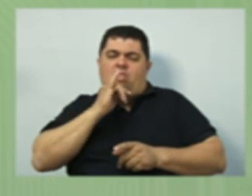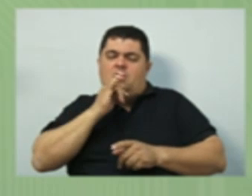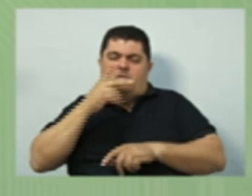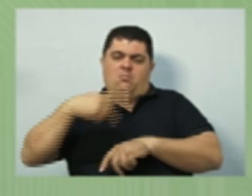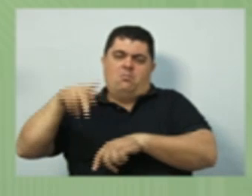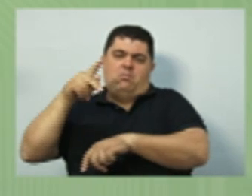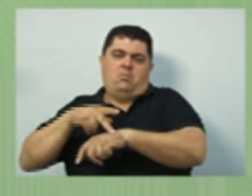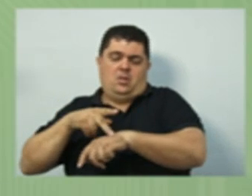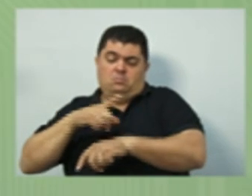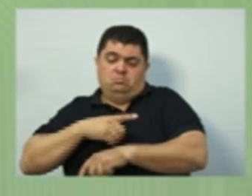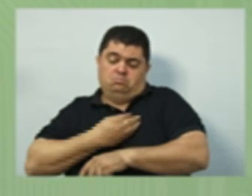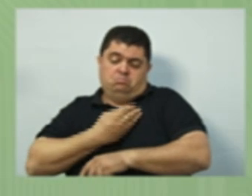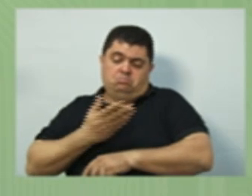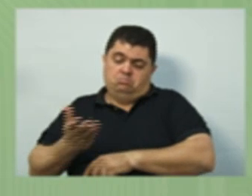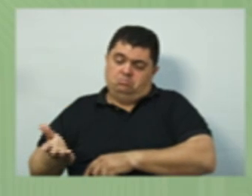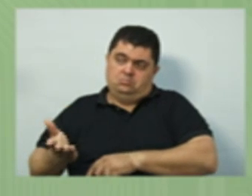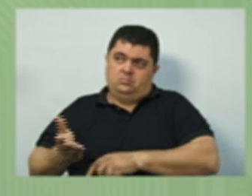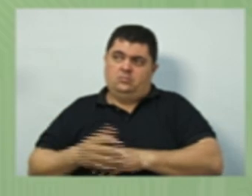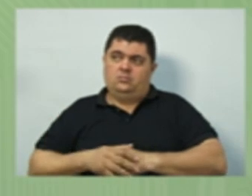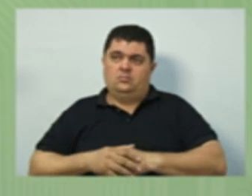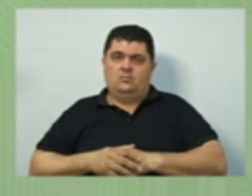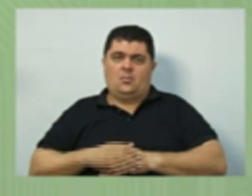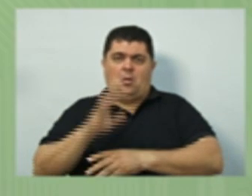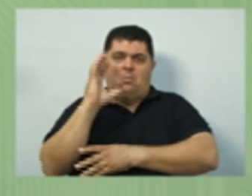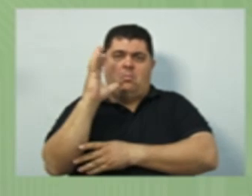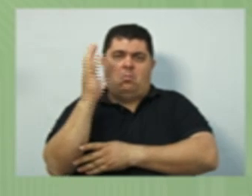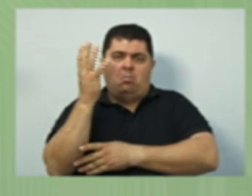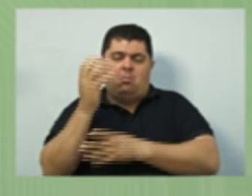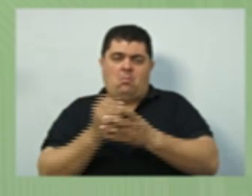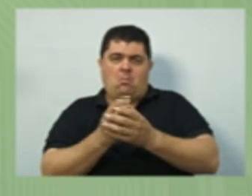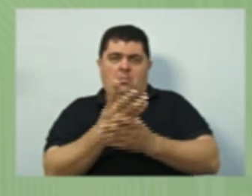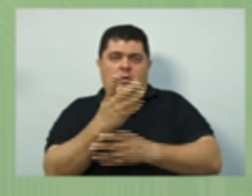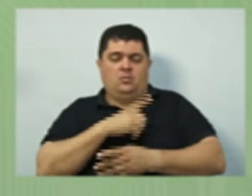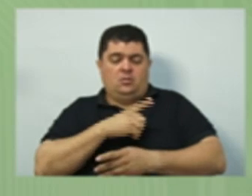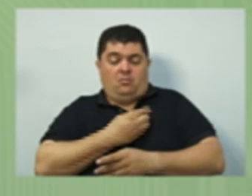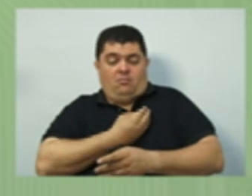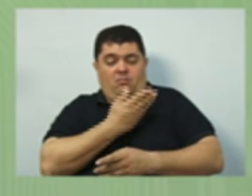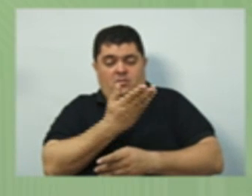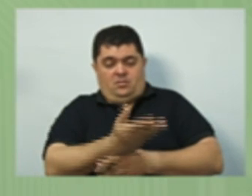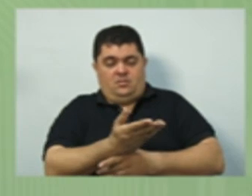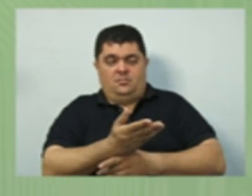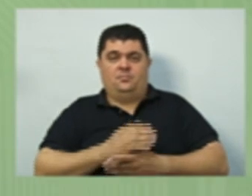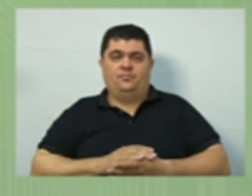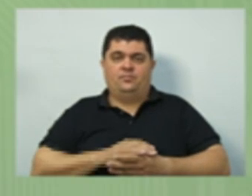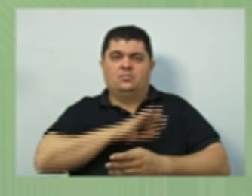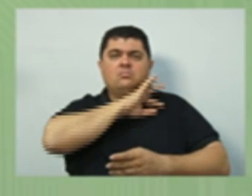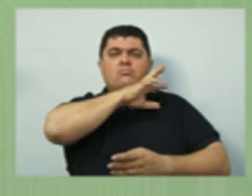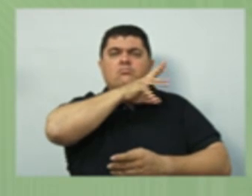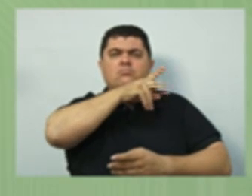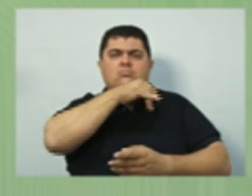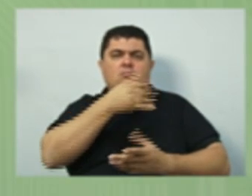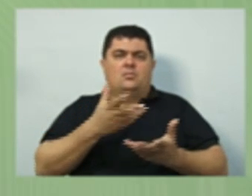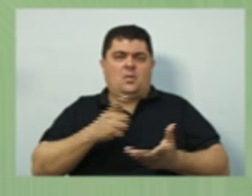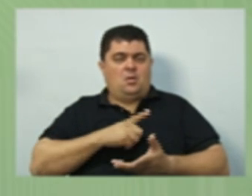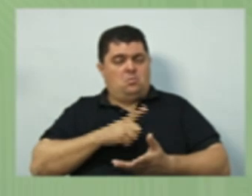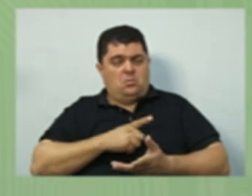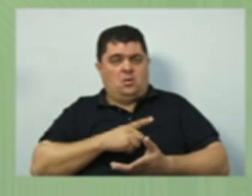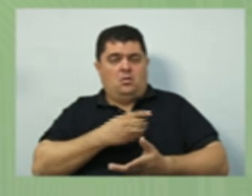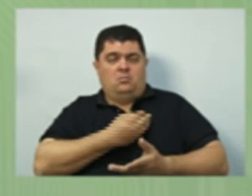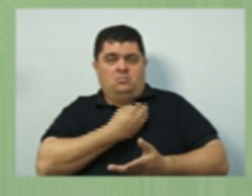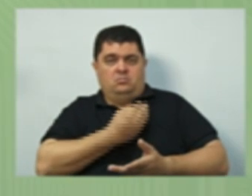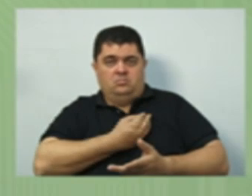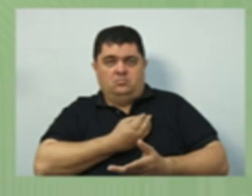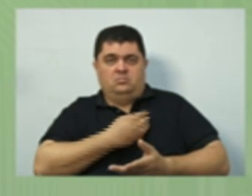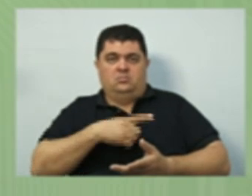apenas existe. Existe um ser como a planta, que existe e tem vida. Um ser como o animal, que existe, tem vida e